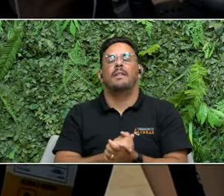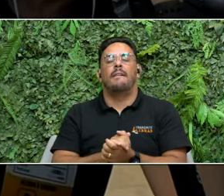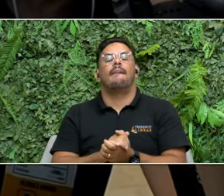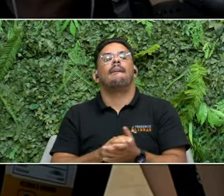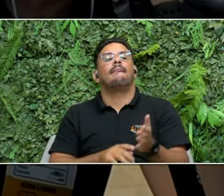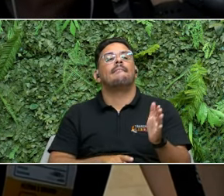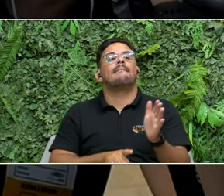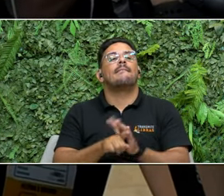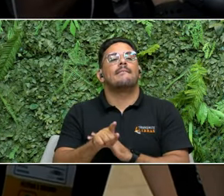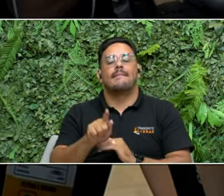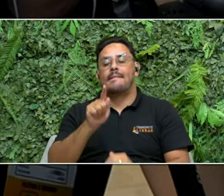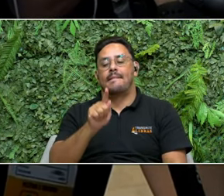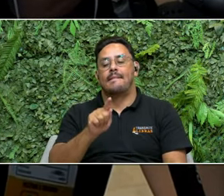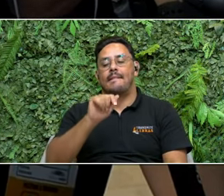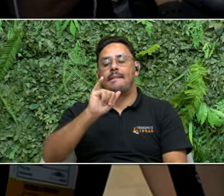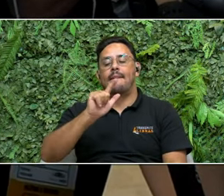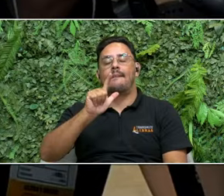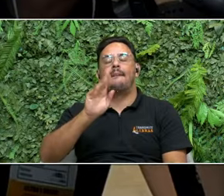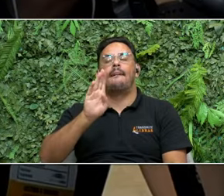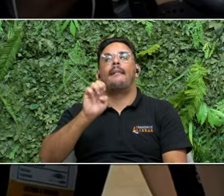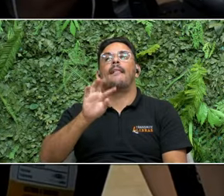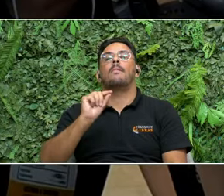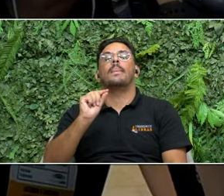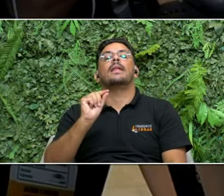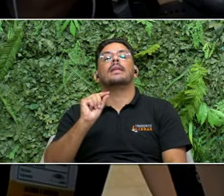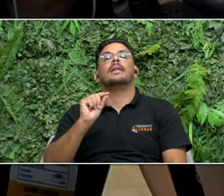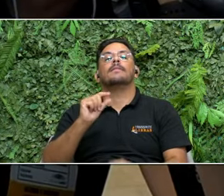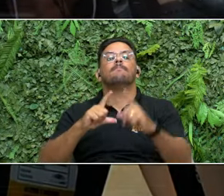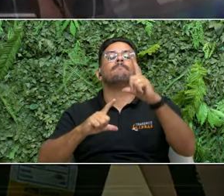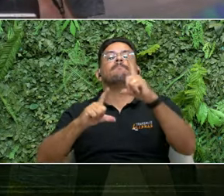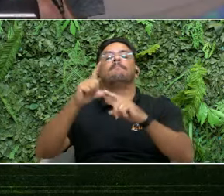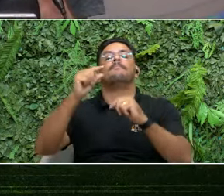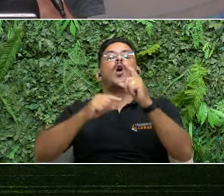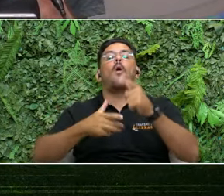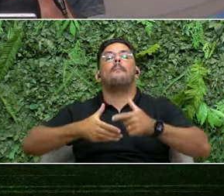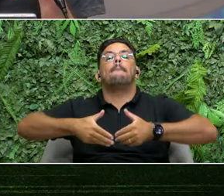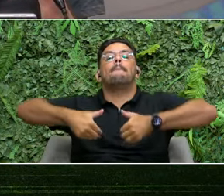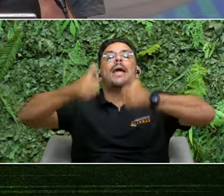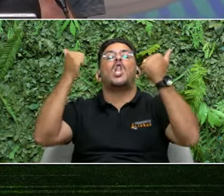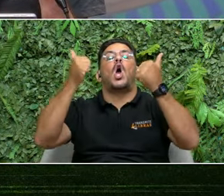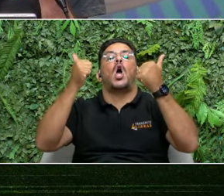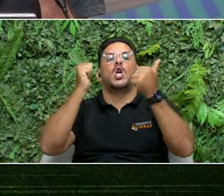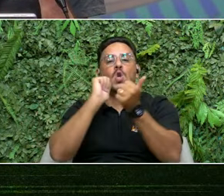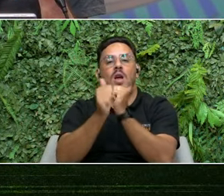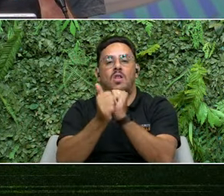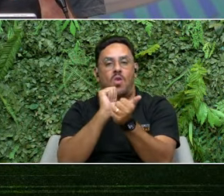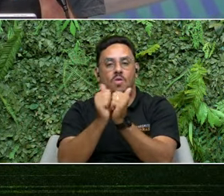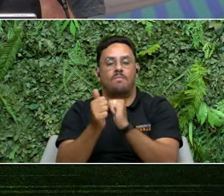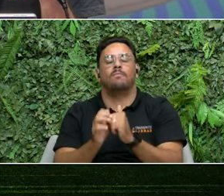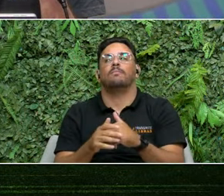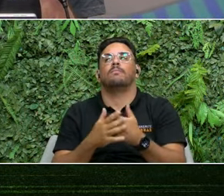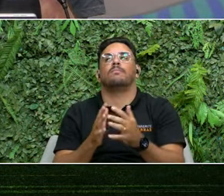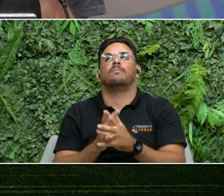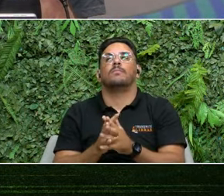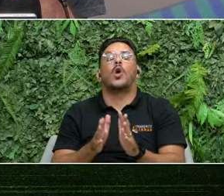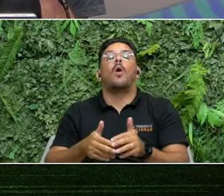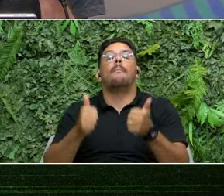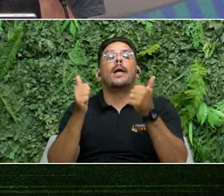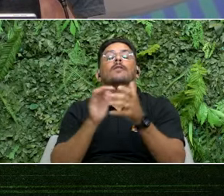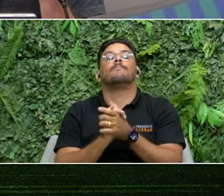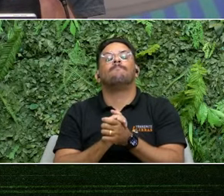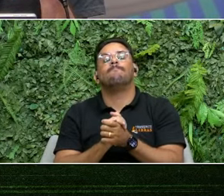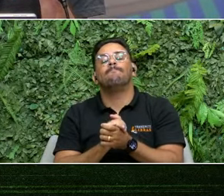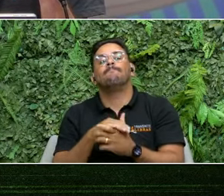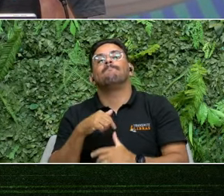perguntar para Gilbert Campos queem Quem foi a estrela do jogo o meu